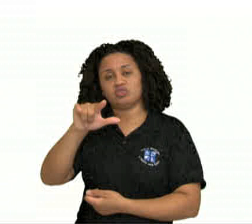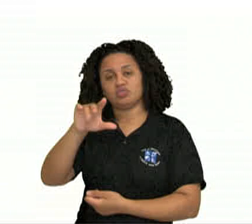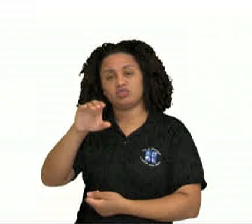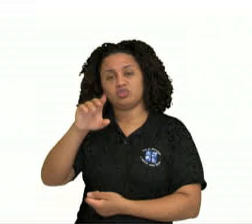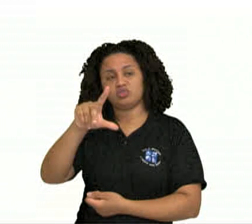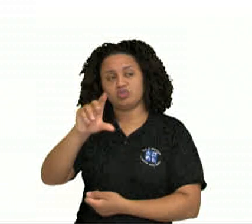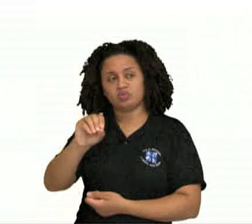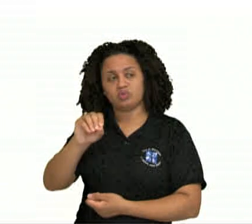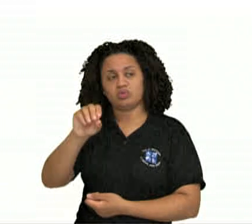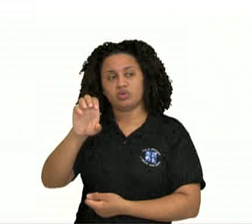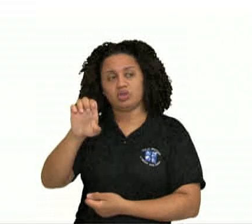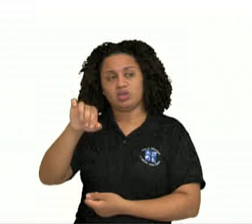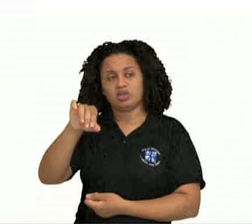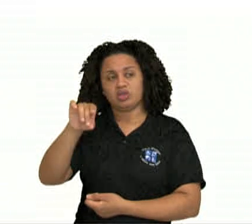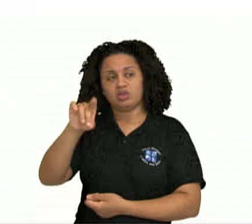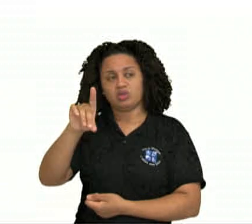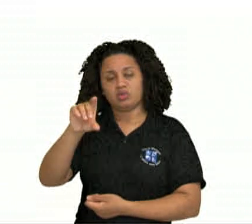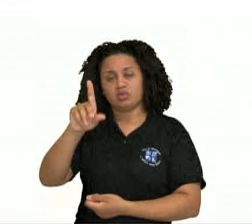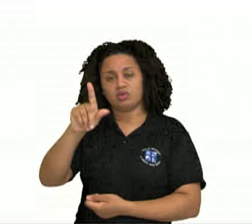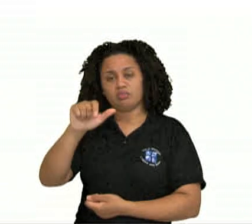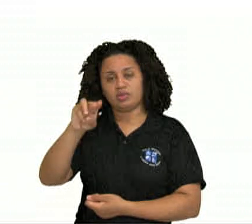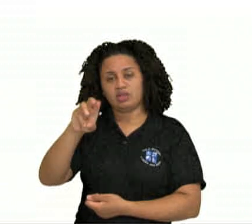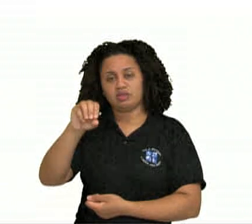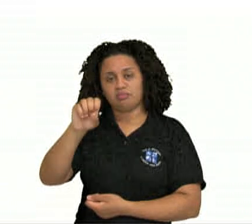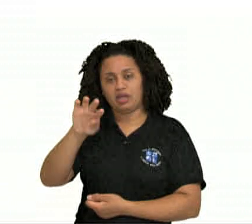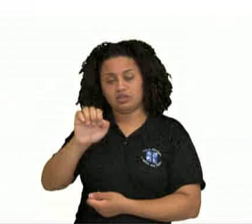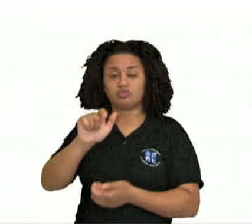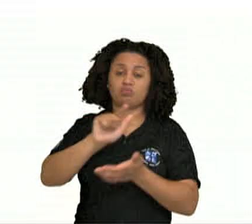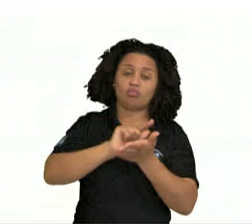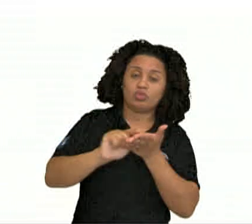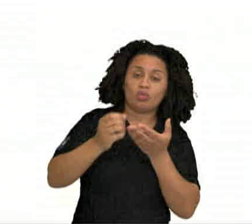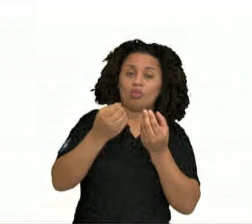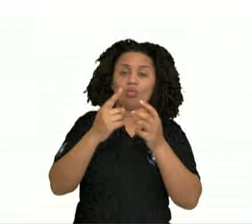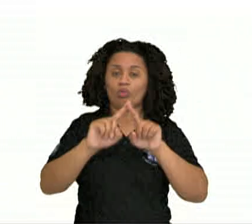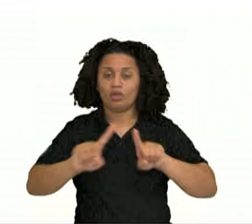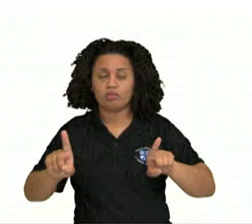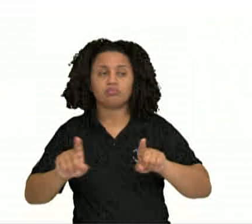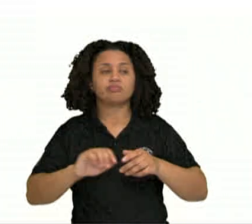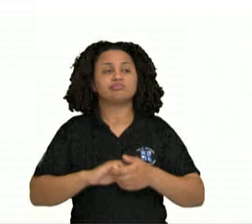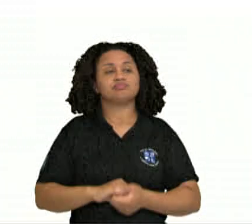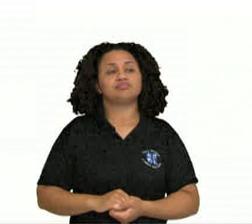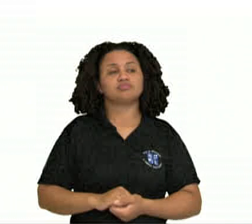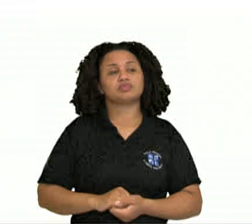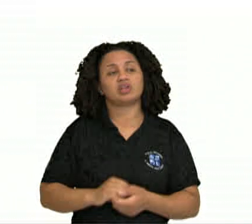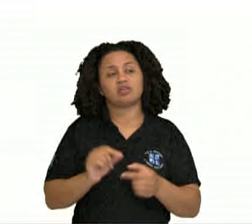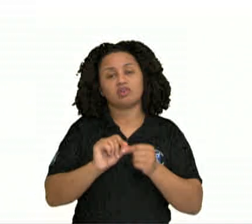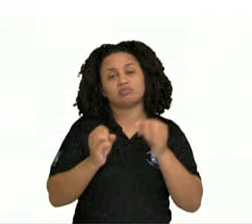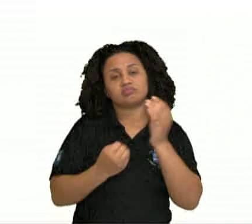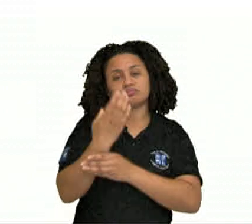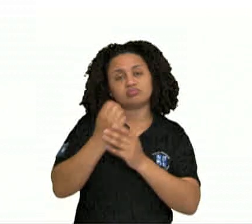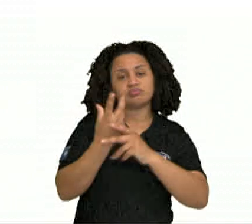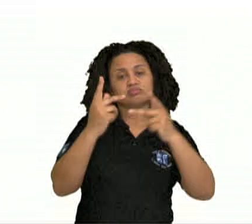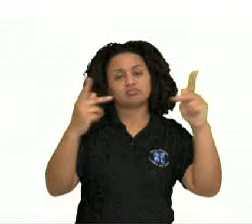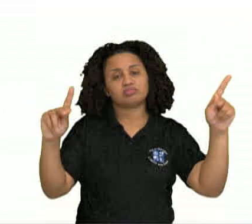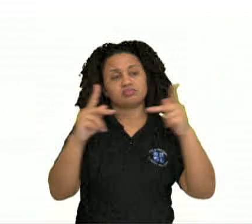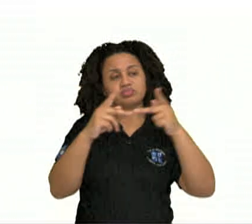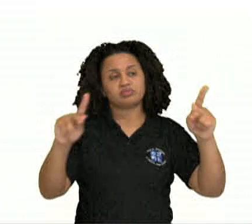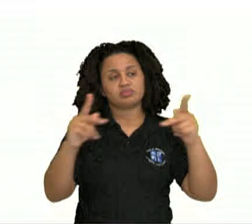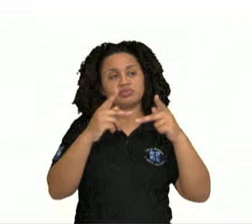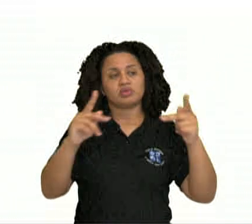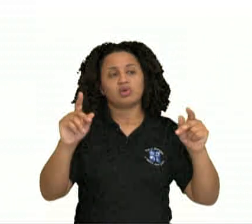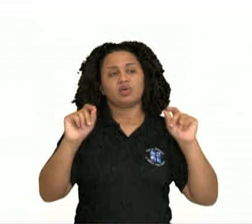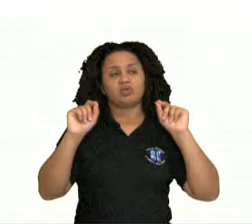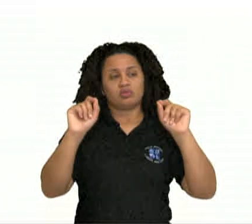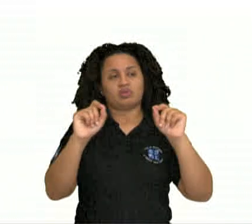liso e rugoso ou grânulos e não granuloso o que faz a produção de proteínas no caso do